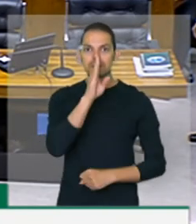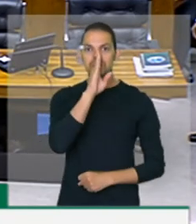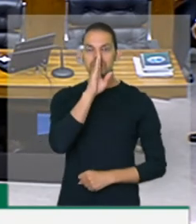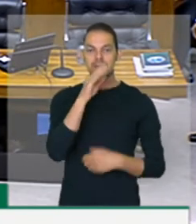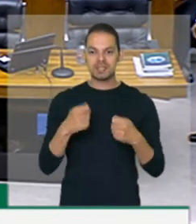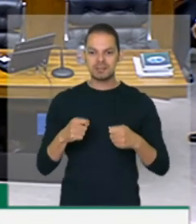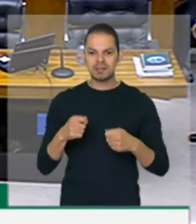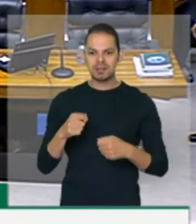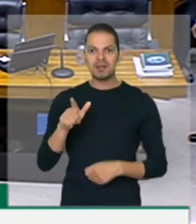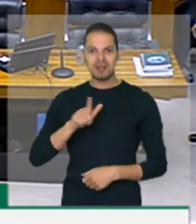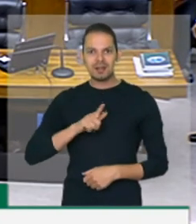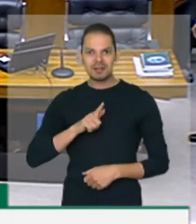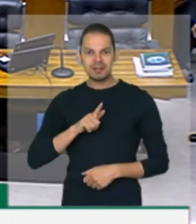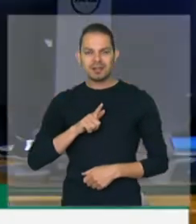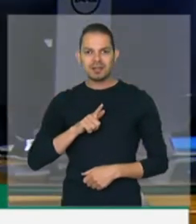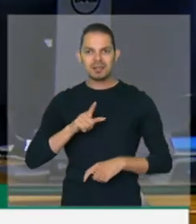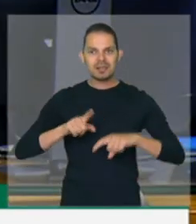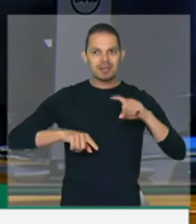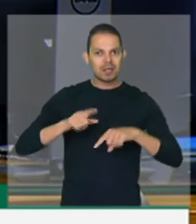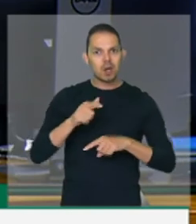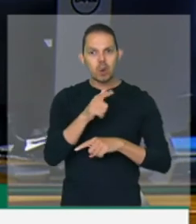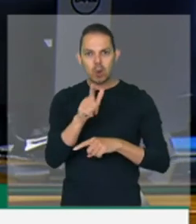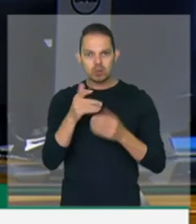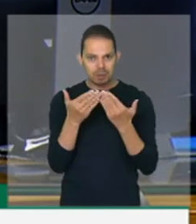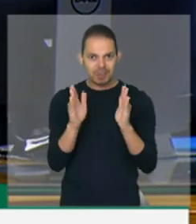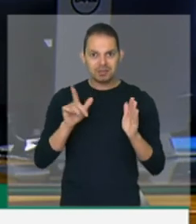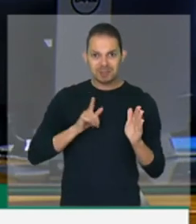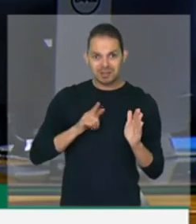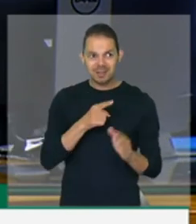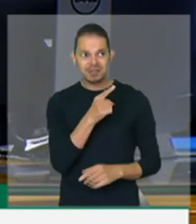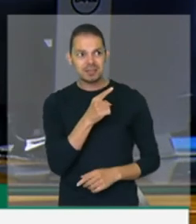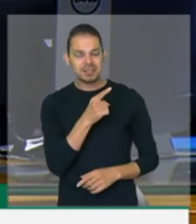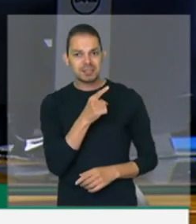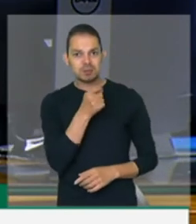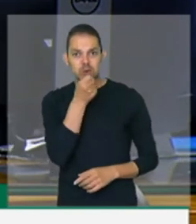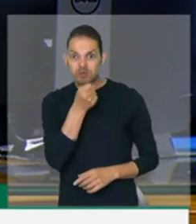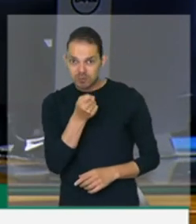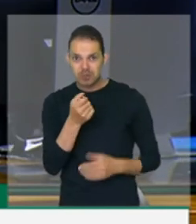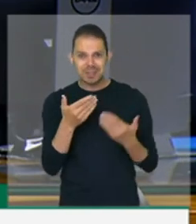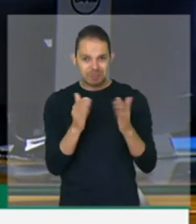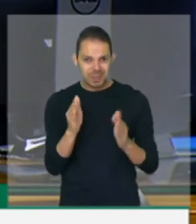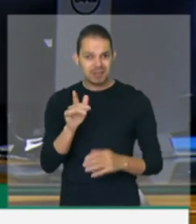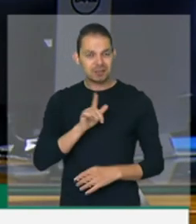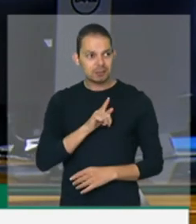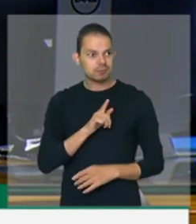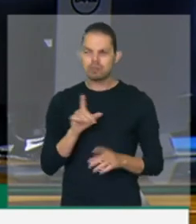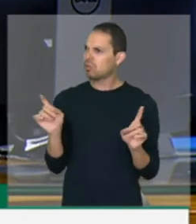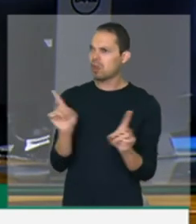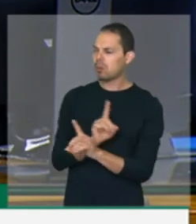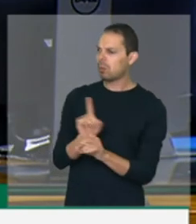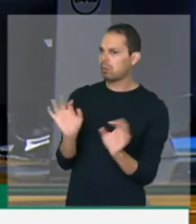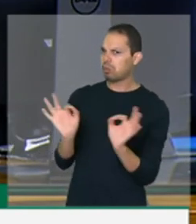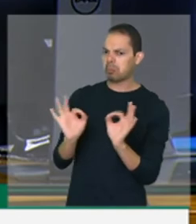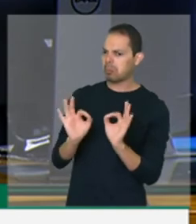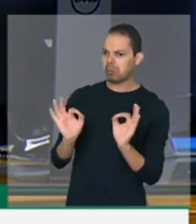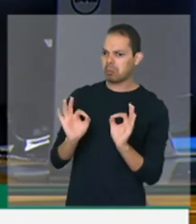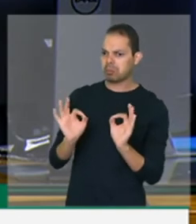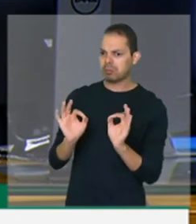Tem mais algum terminal do computador aí, deputado Daniel, aberto? Microfone? Não.